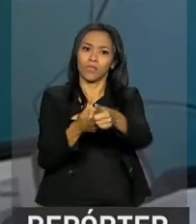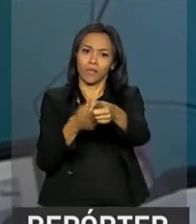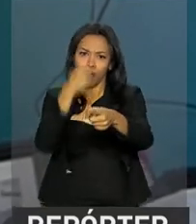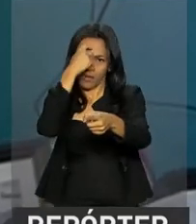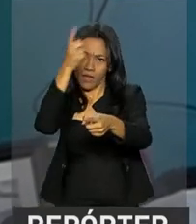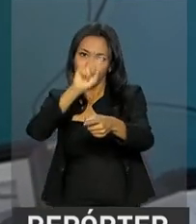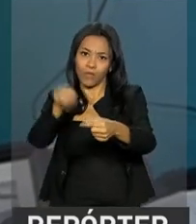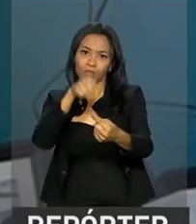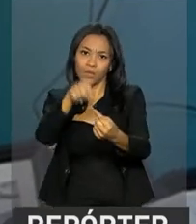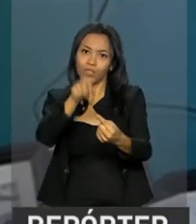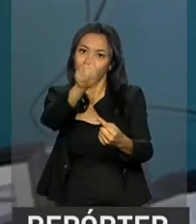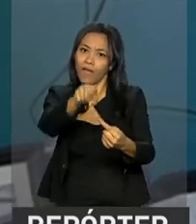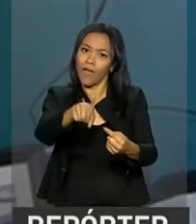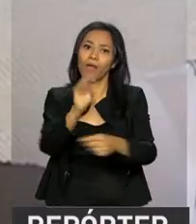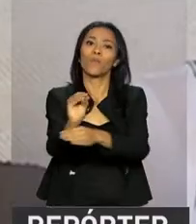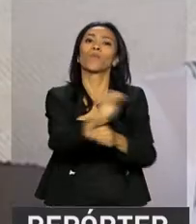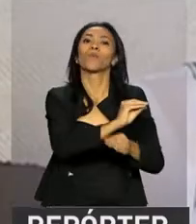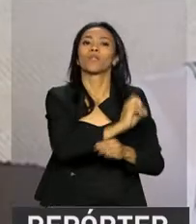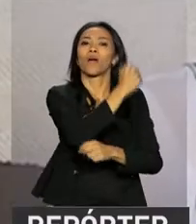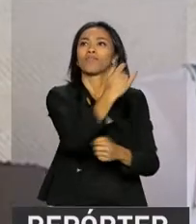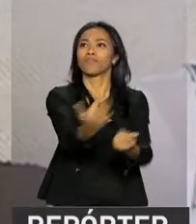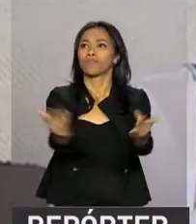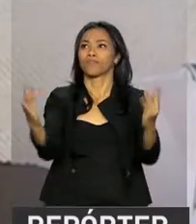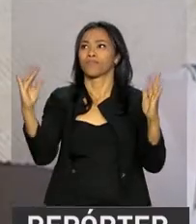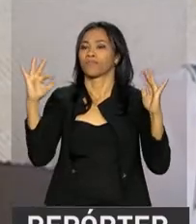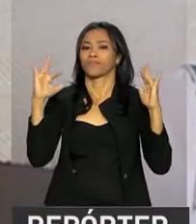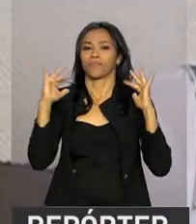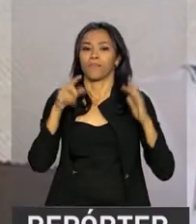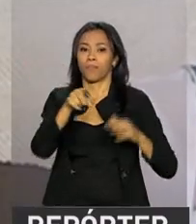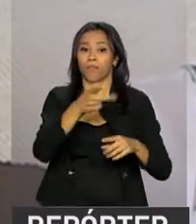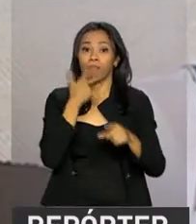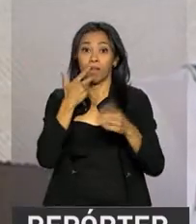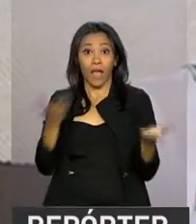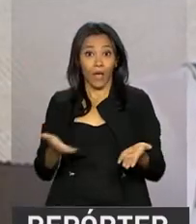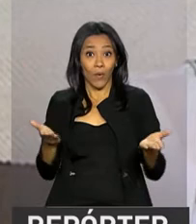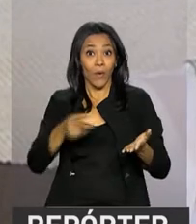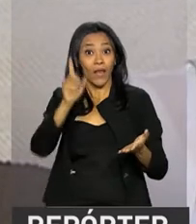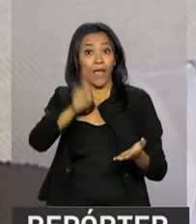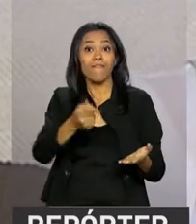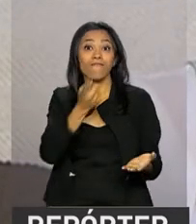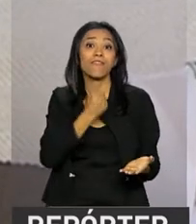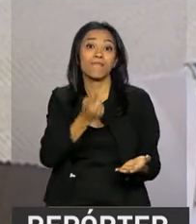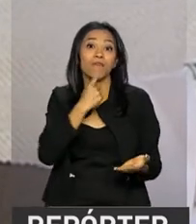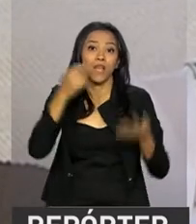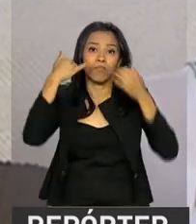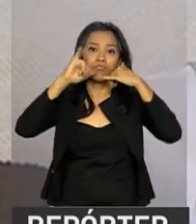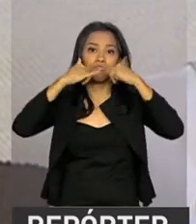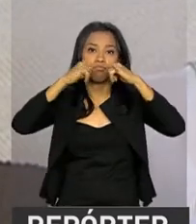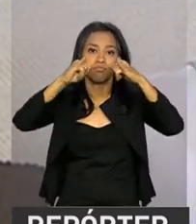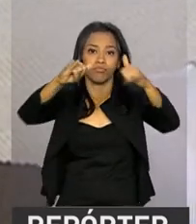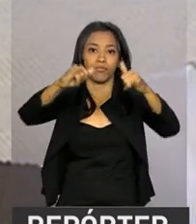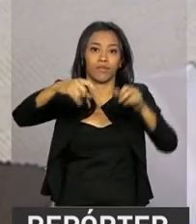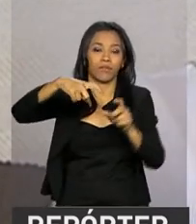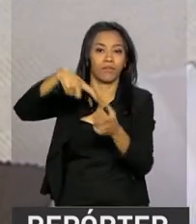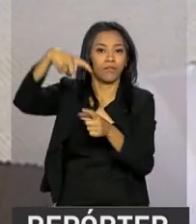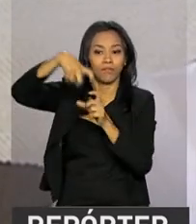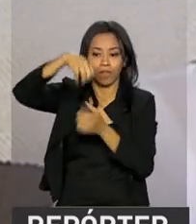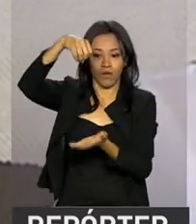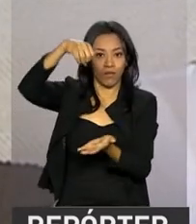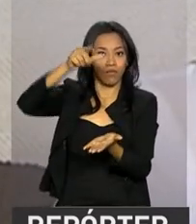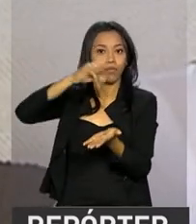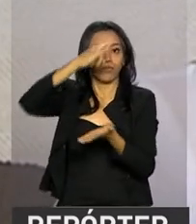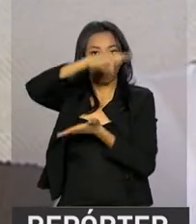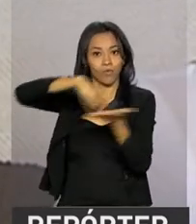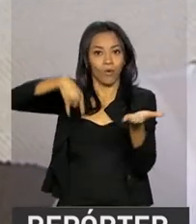ideia é preservar o meio ambiente. Agora a gente está na época da bandeira vermelha. E a bandeira vermelha, ela não só ela